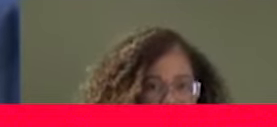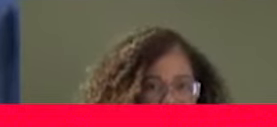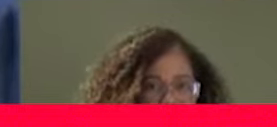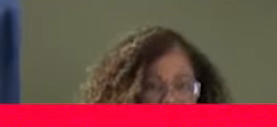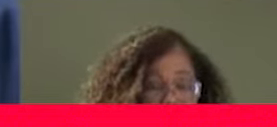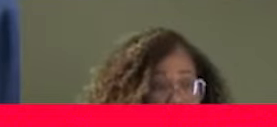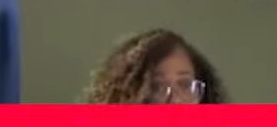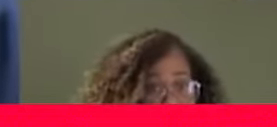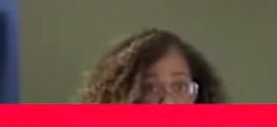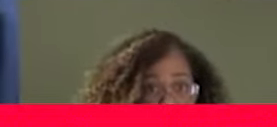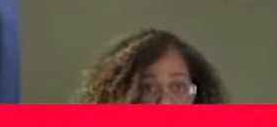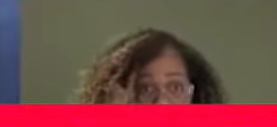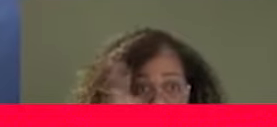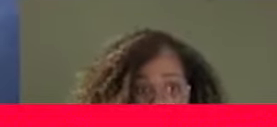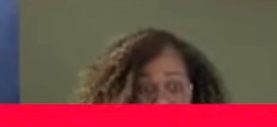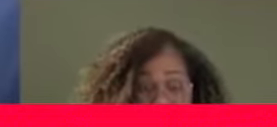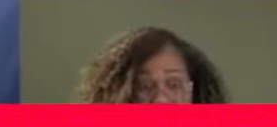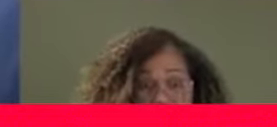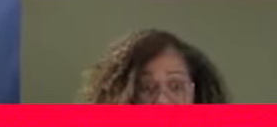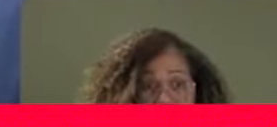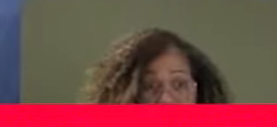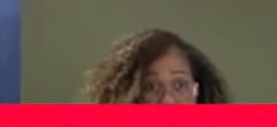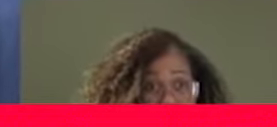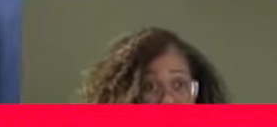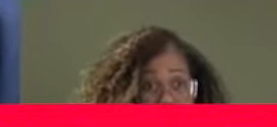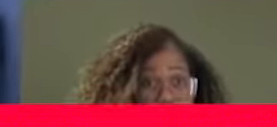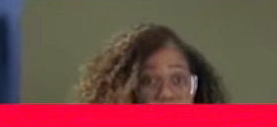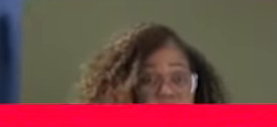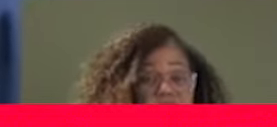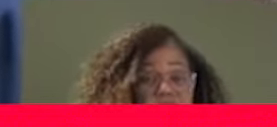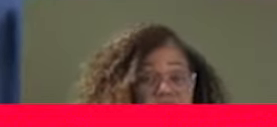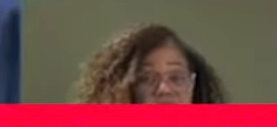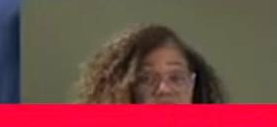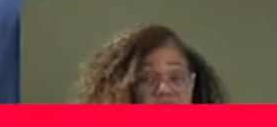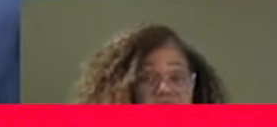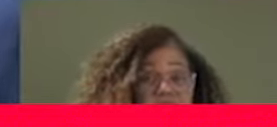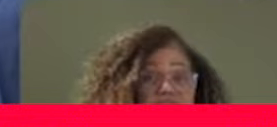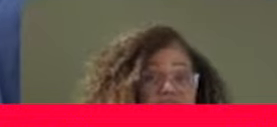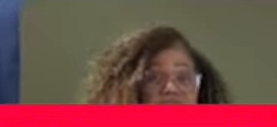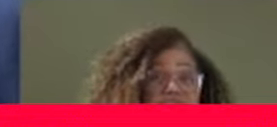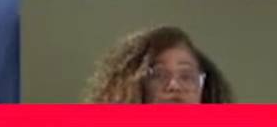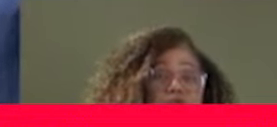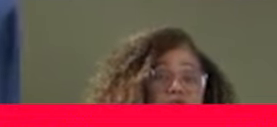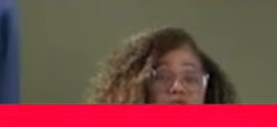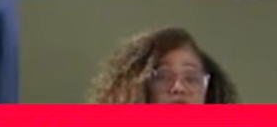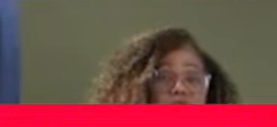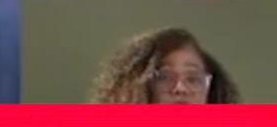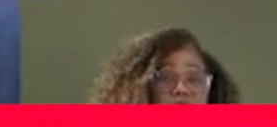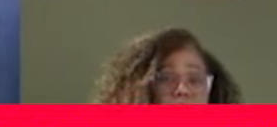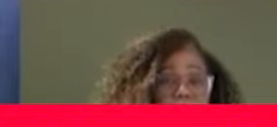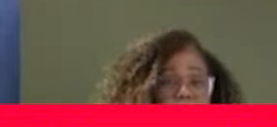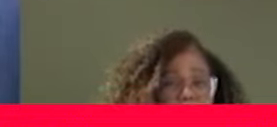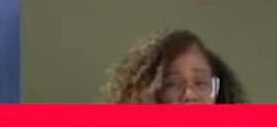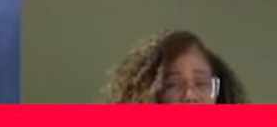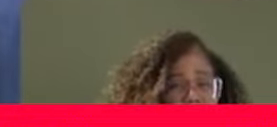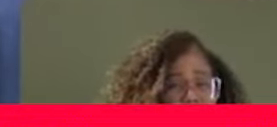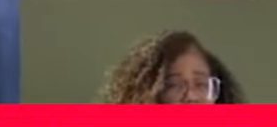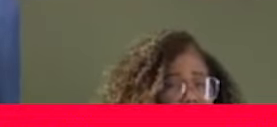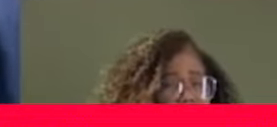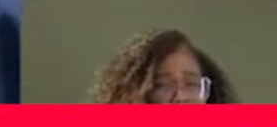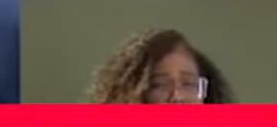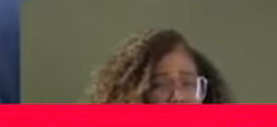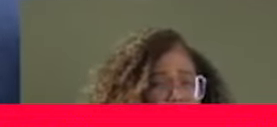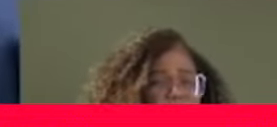justiça no Brasil assim como a democracia tem sido relativizada a vida tem sido relativizada